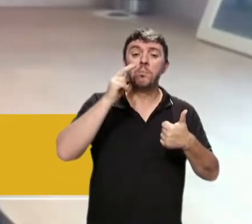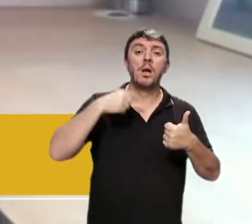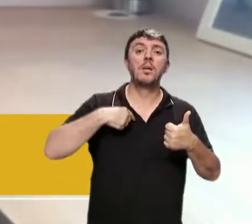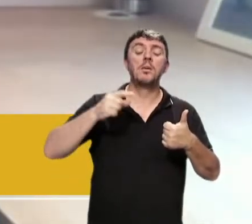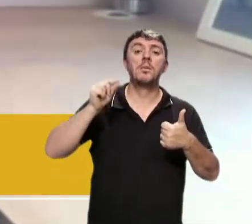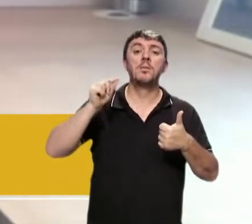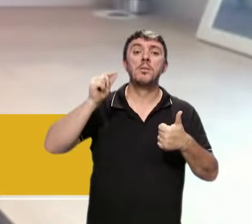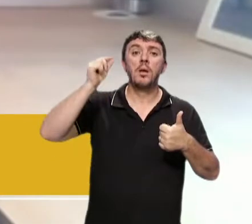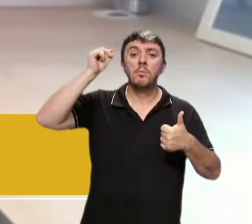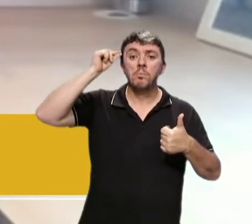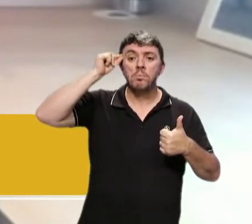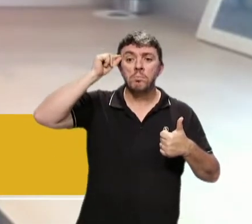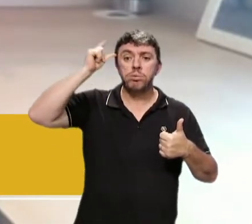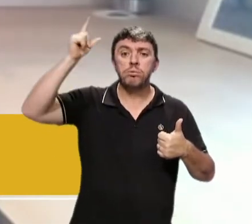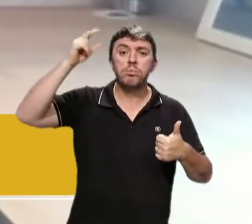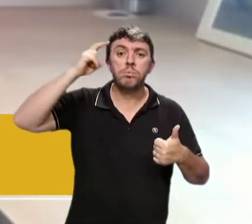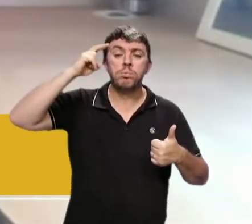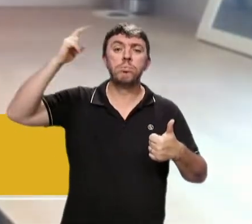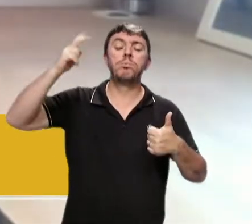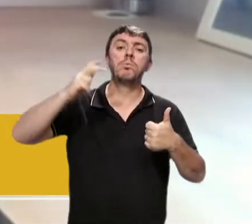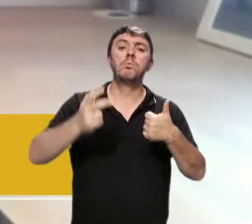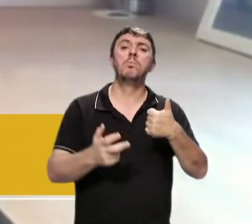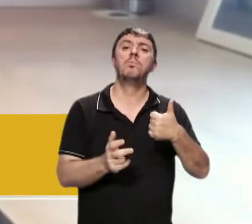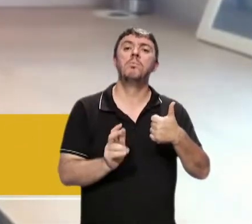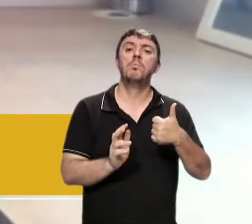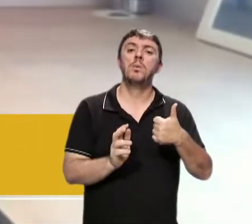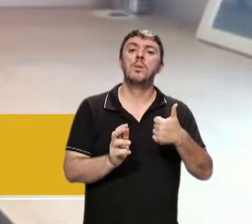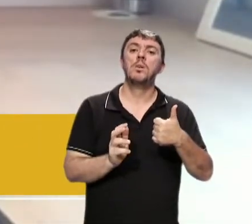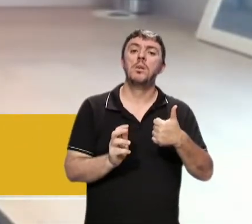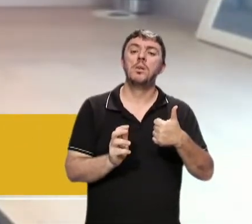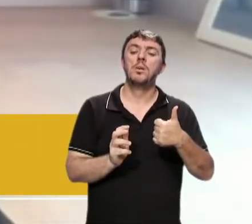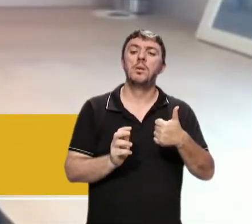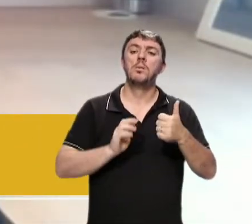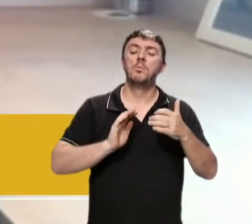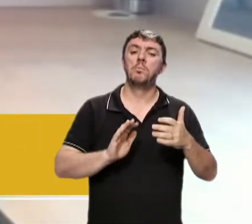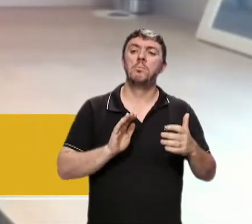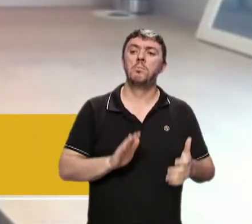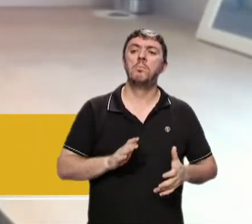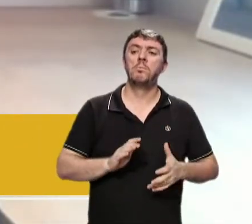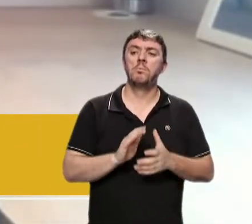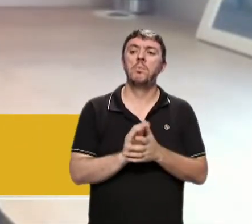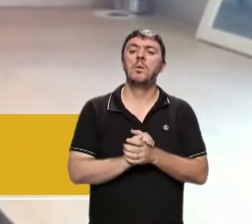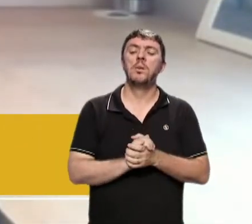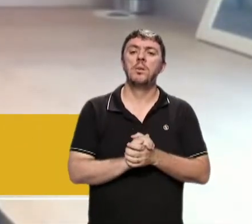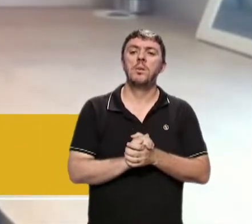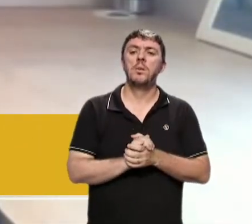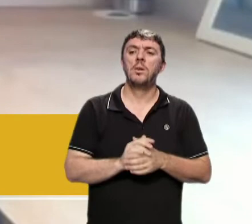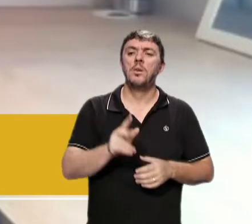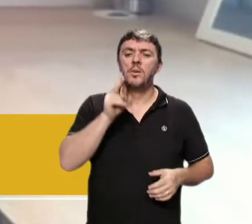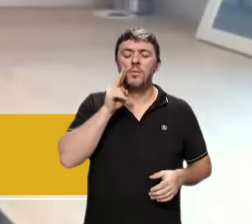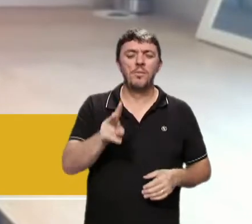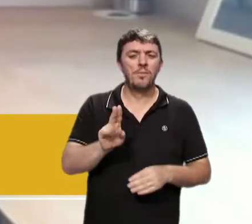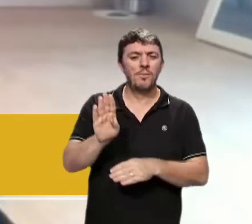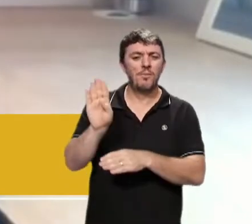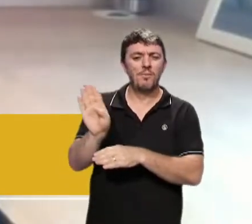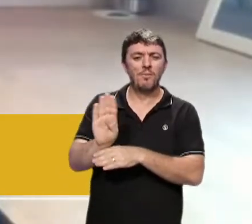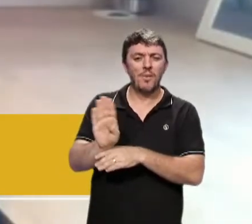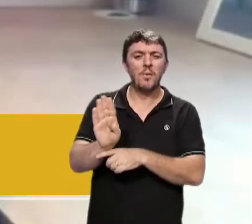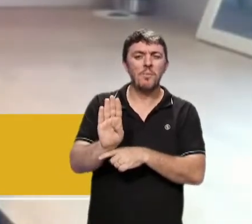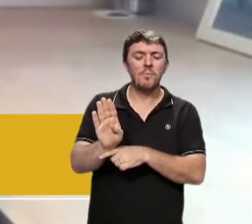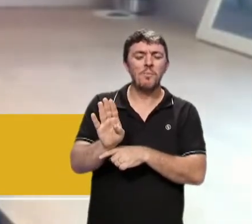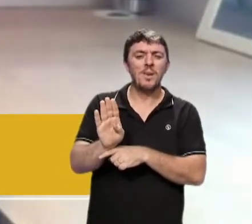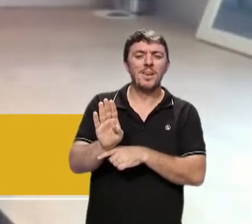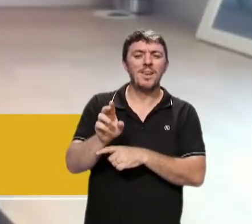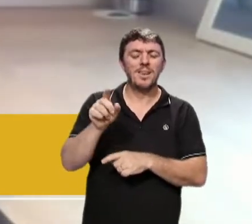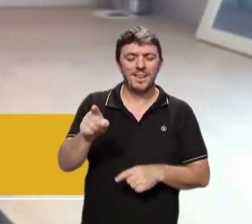sempre priorizar esse tipo de conteúdo. Então, até vou dar um exemplo recente para vocês. Eu recentemente vi o filme do Elvis Presley.